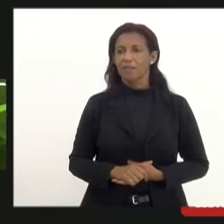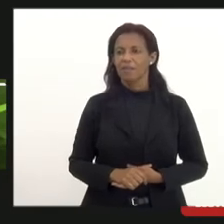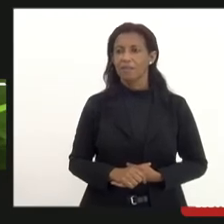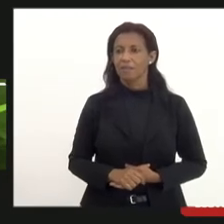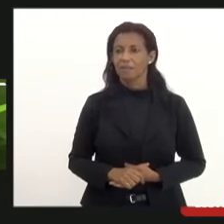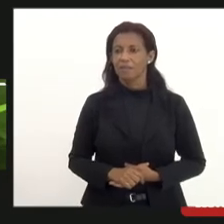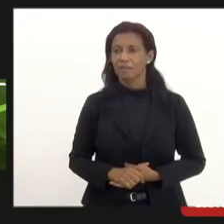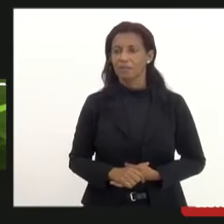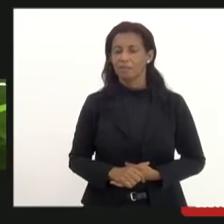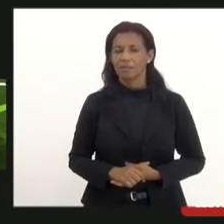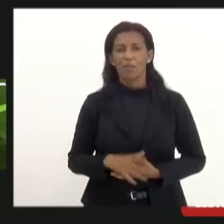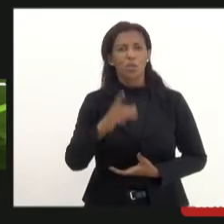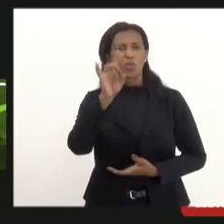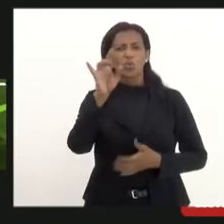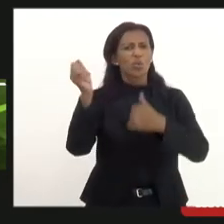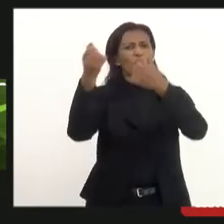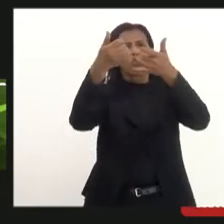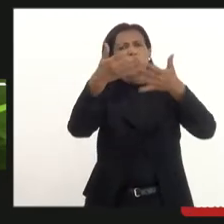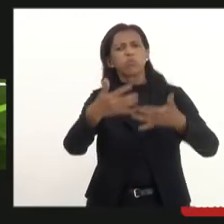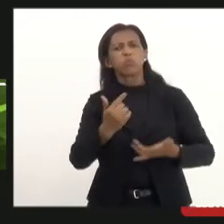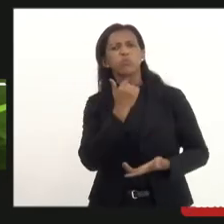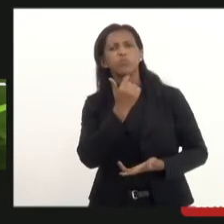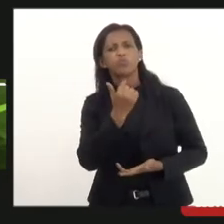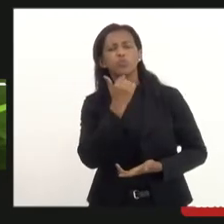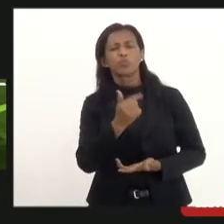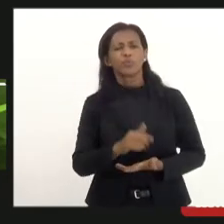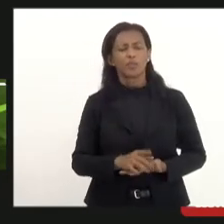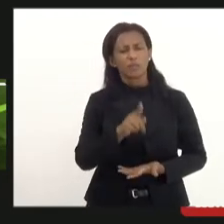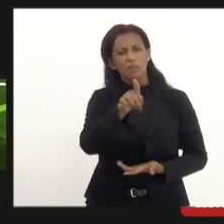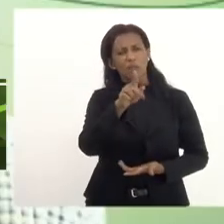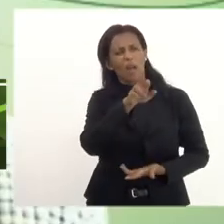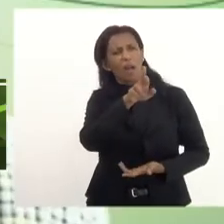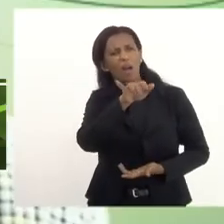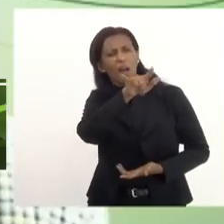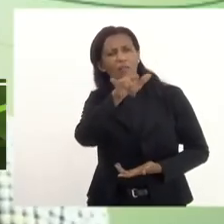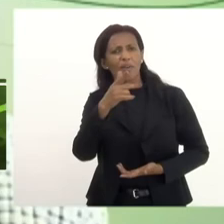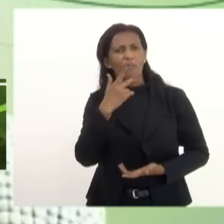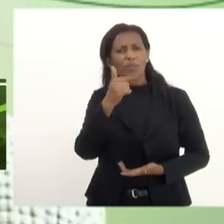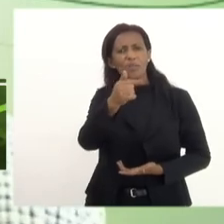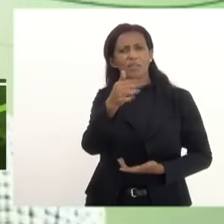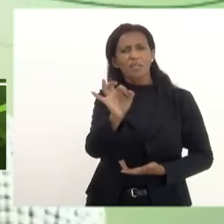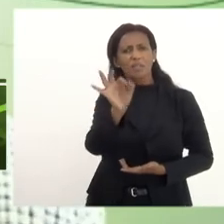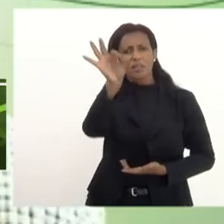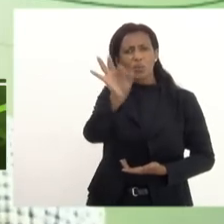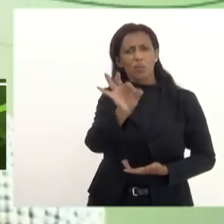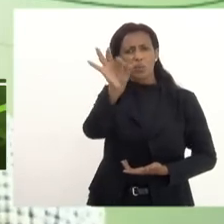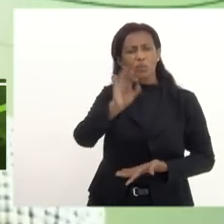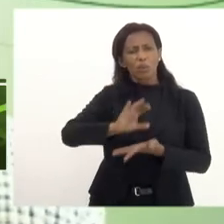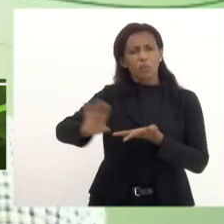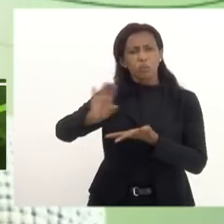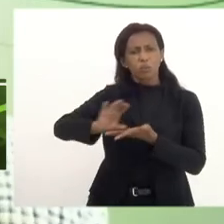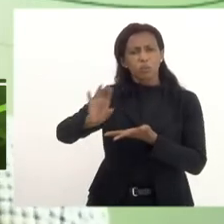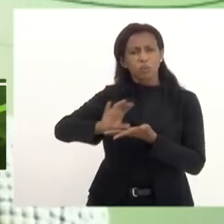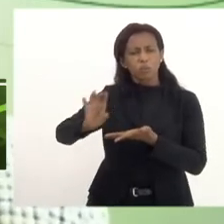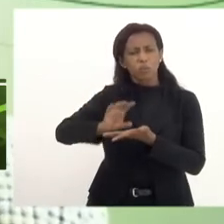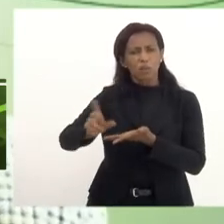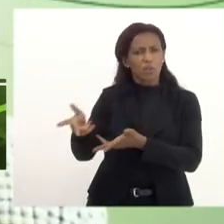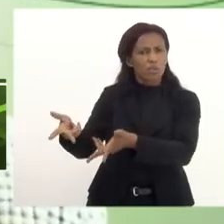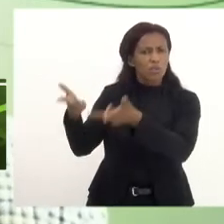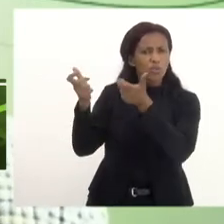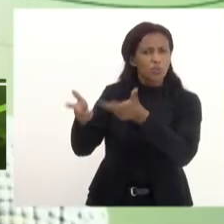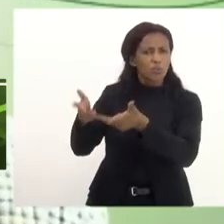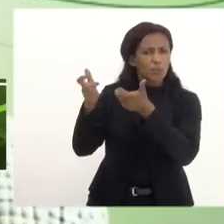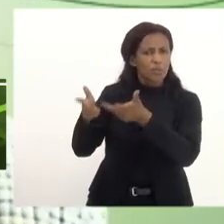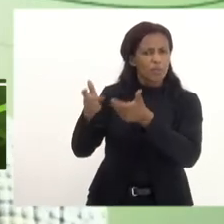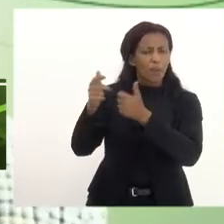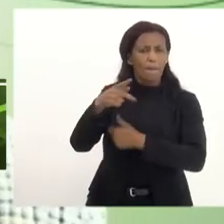Mas obrigada. Não, só um esclarecimento aqui, o Rafael ele comentou, né, que 75% do investimento de exploração lá de